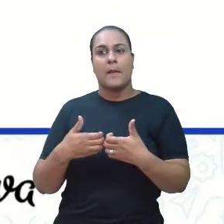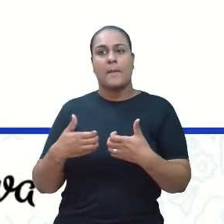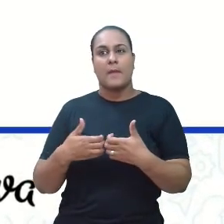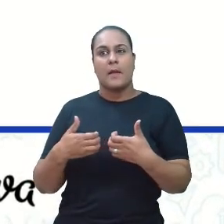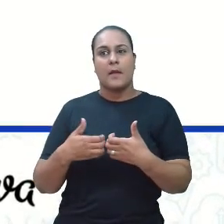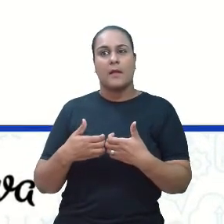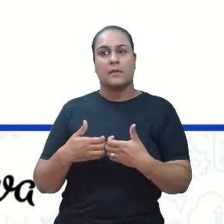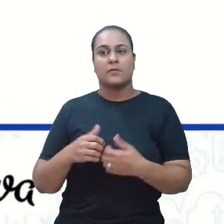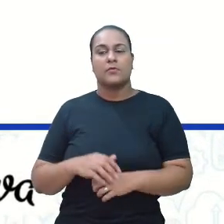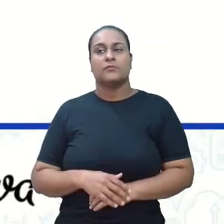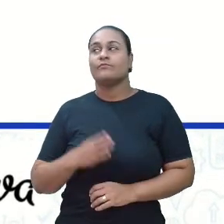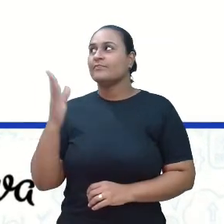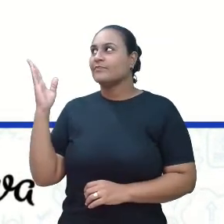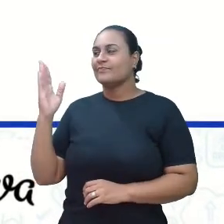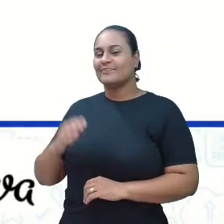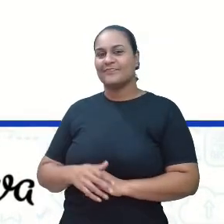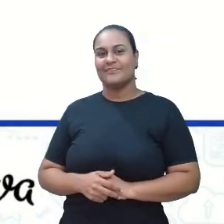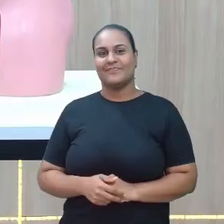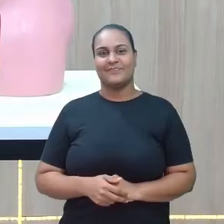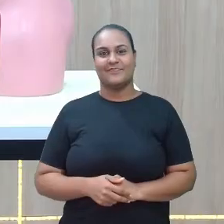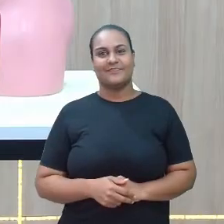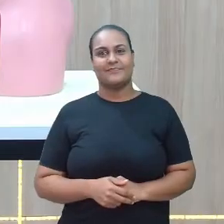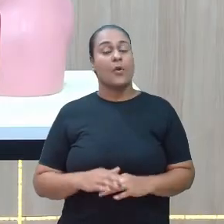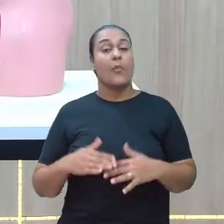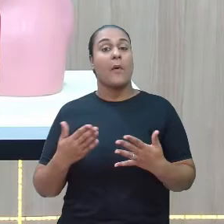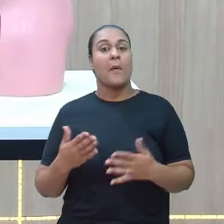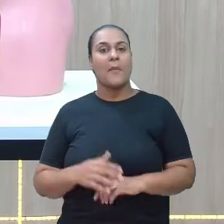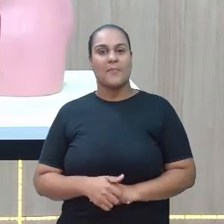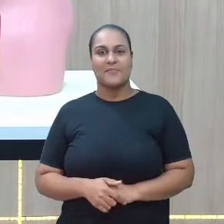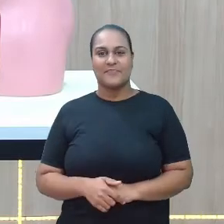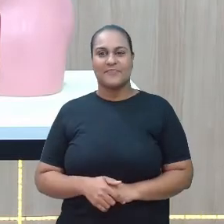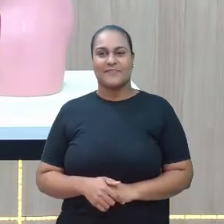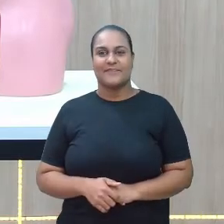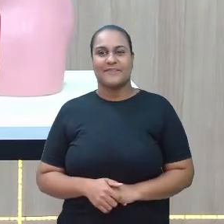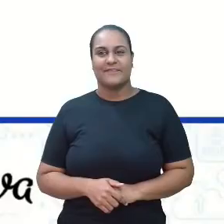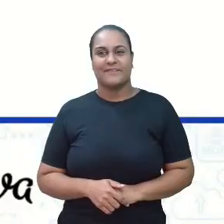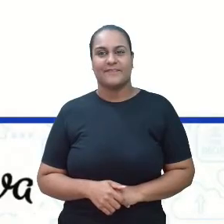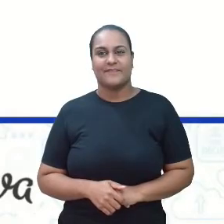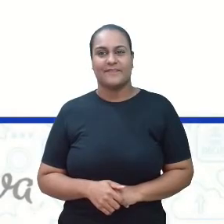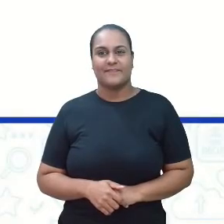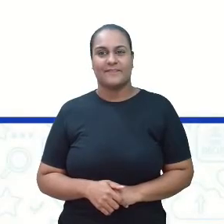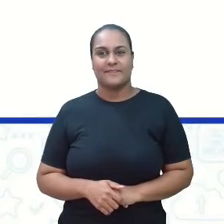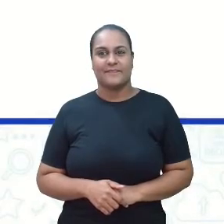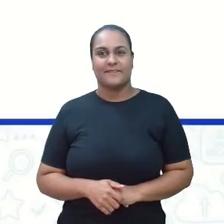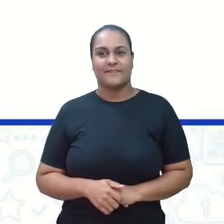a traqueia e a coluna? Que órgão será esse?